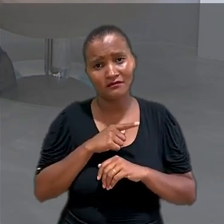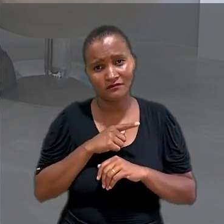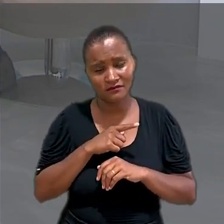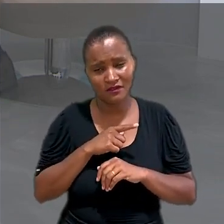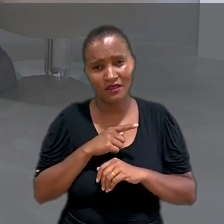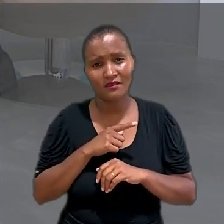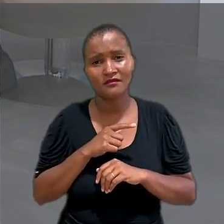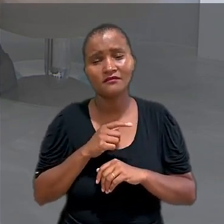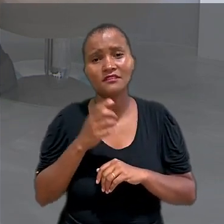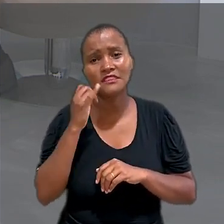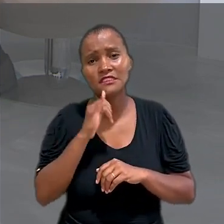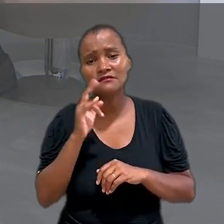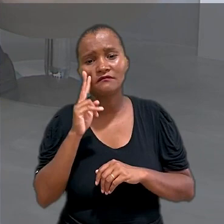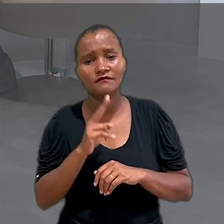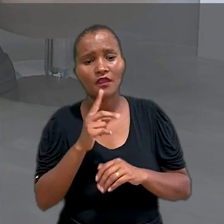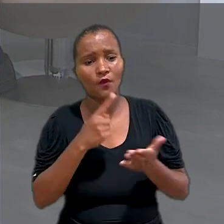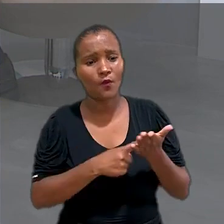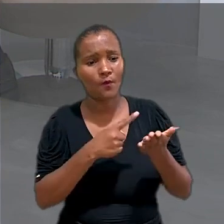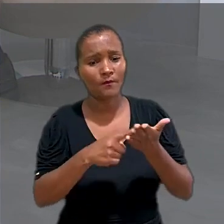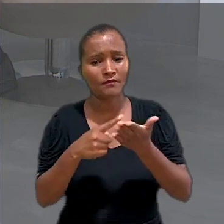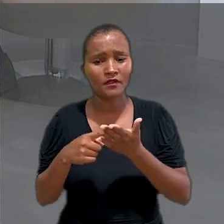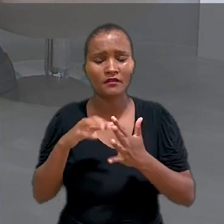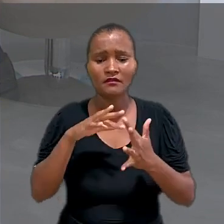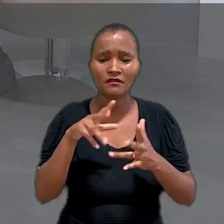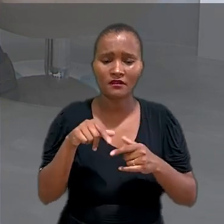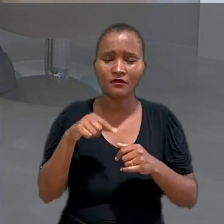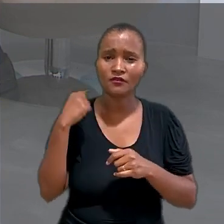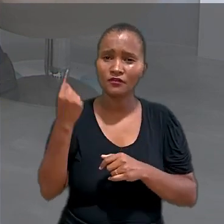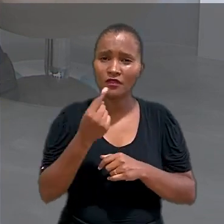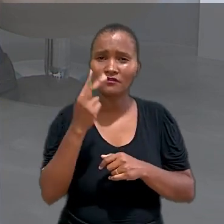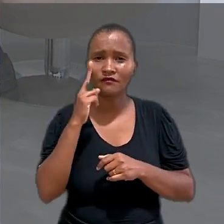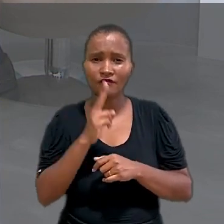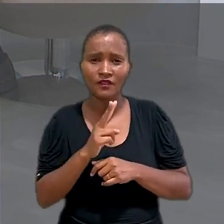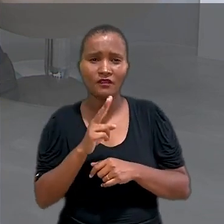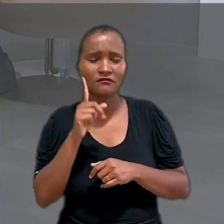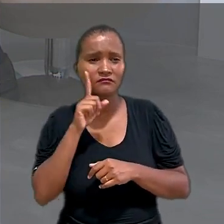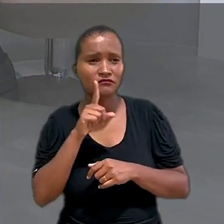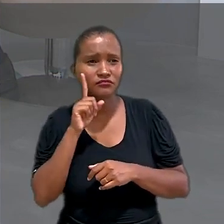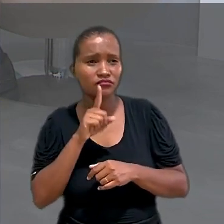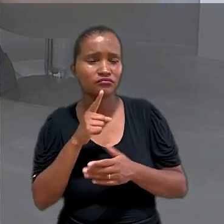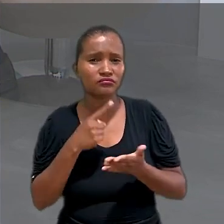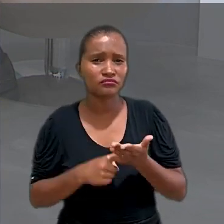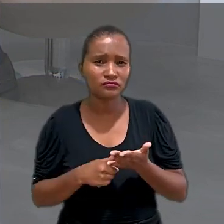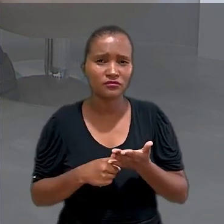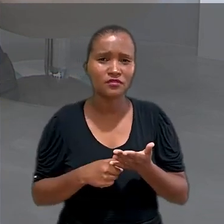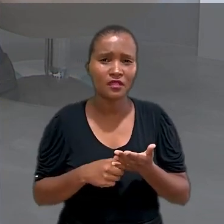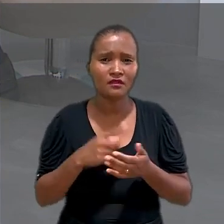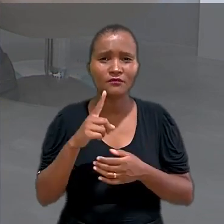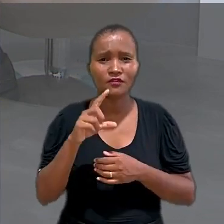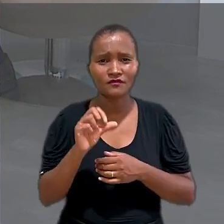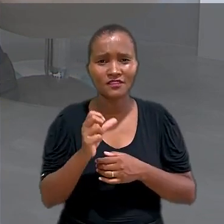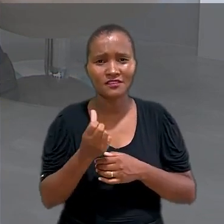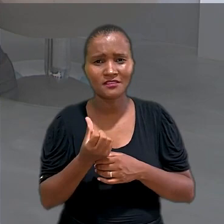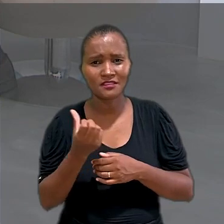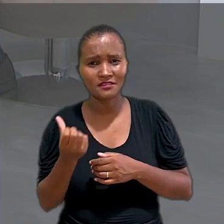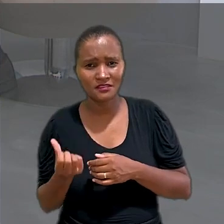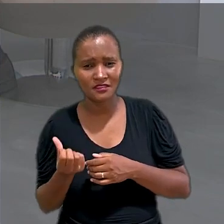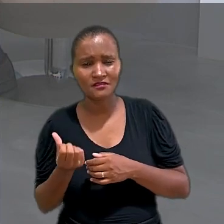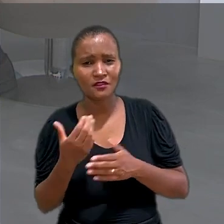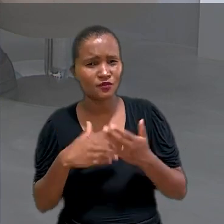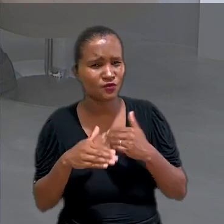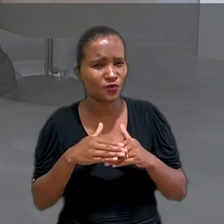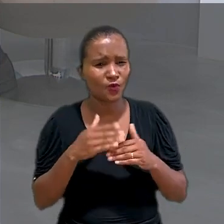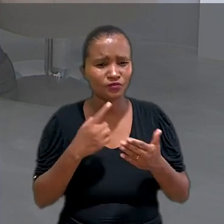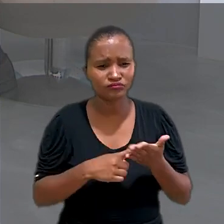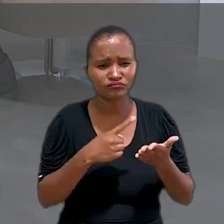por exemplo, dos tratados internacionais, nós vamos ver que na Convenção Americana, nos pactos internacionais de